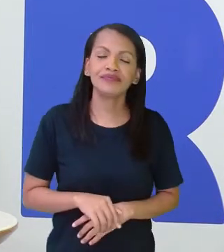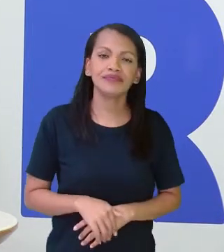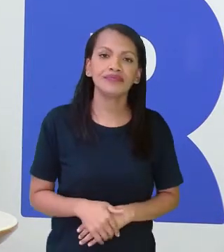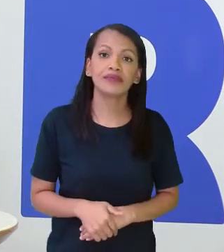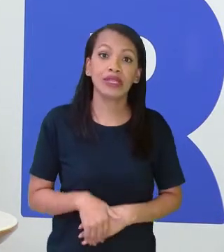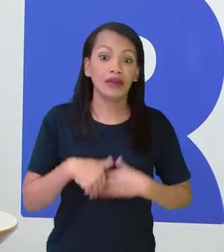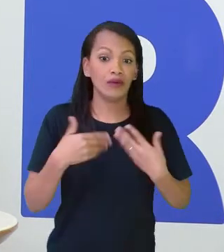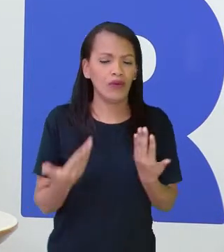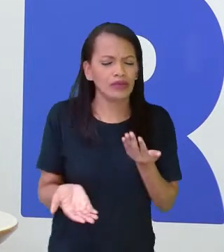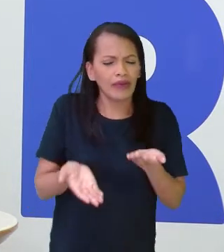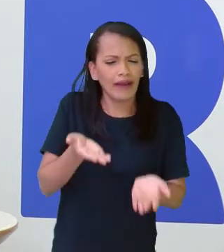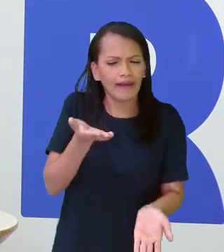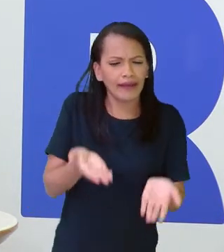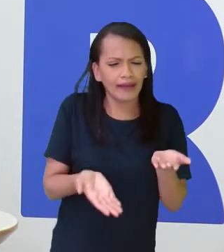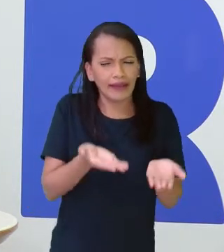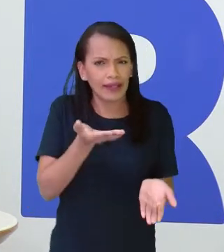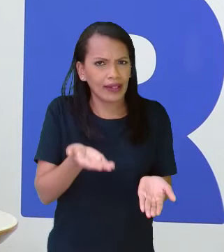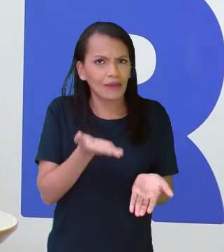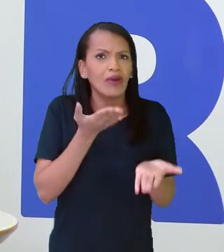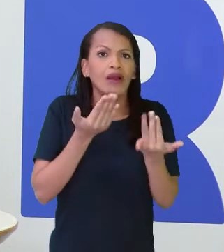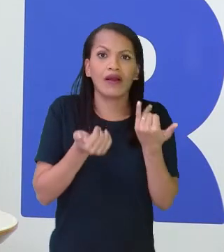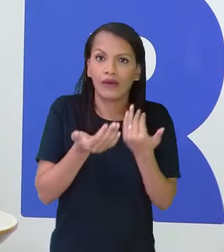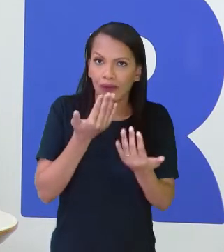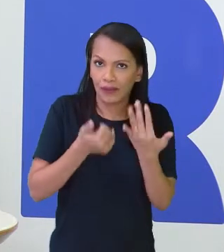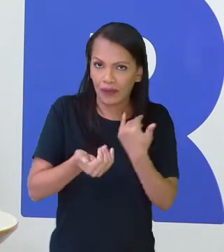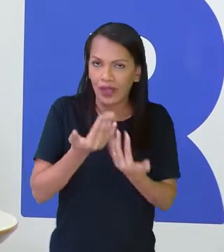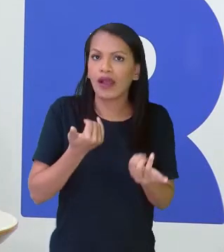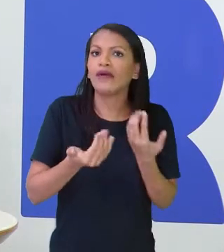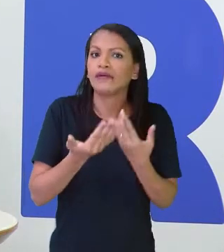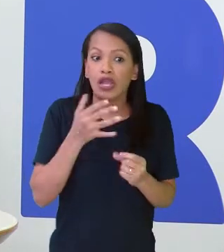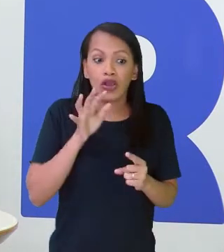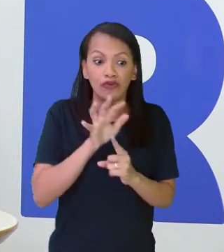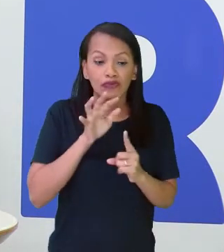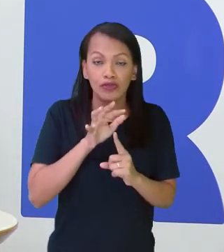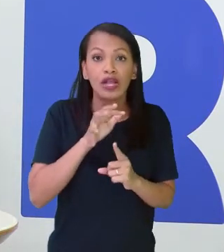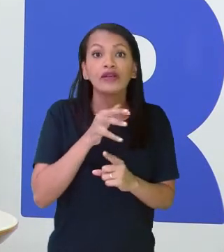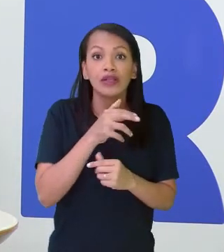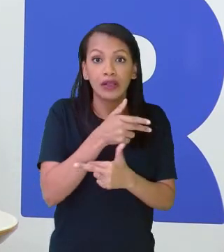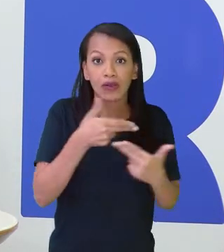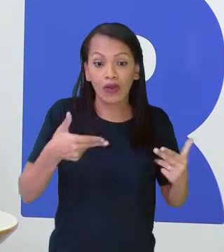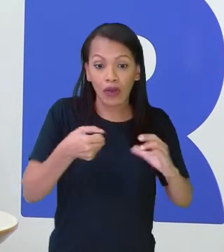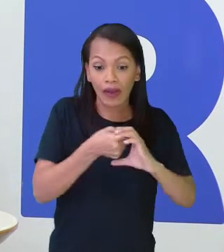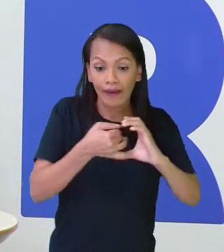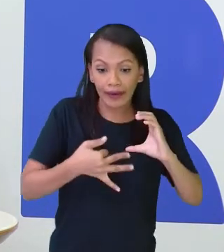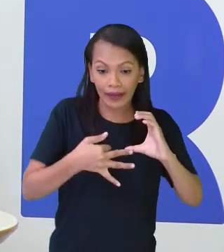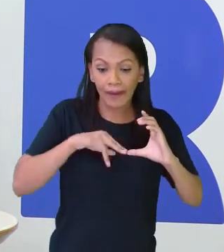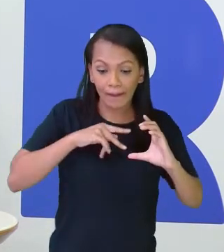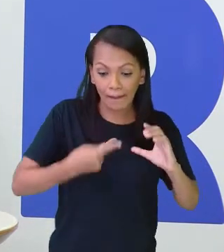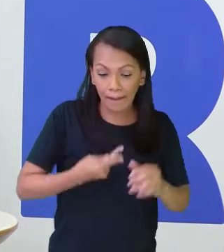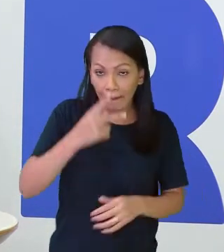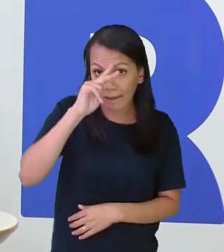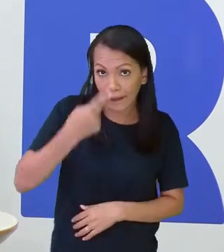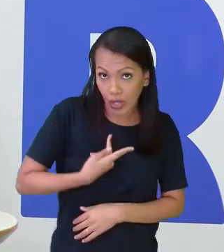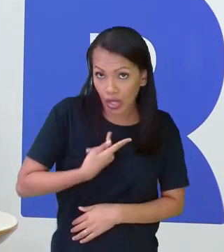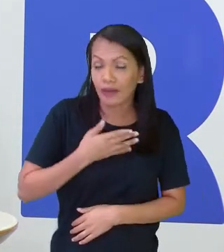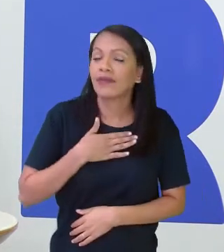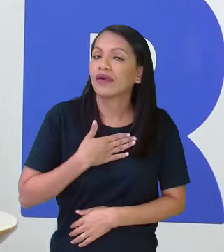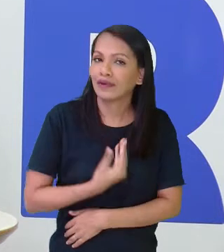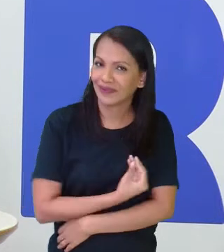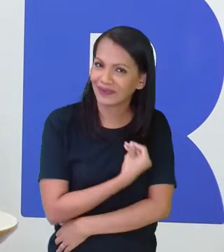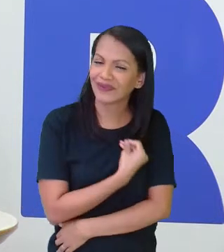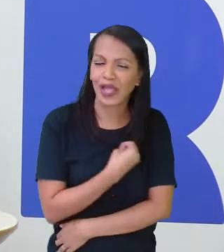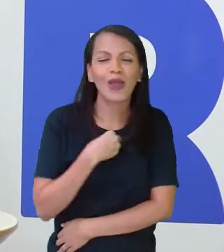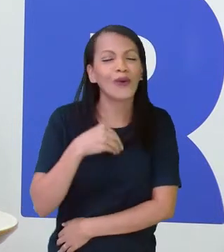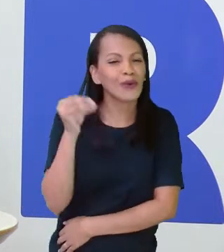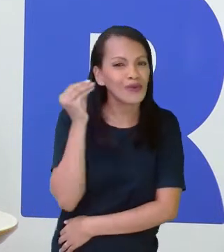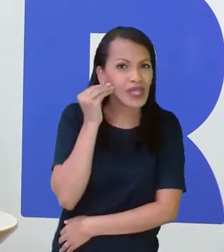gente equilibra a alimentação, influencia em todos os aspectos da nossa vida, tá? Então, sim, professor, eu tento,